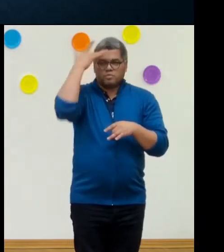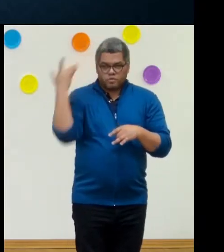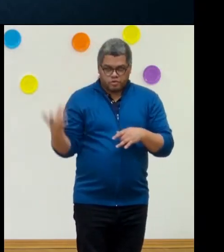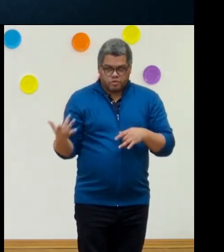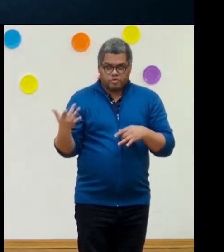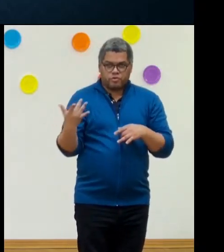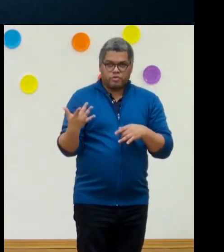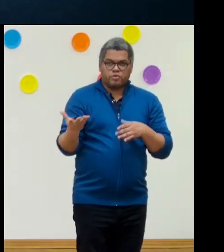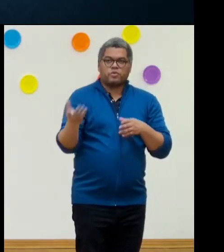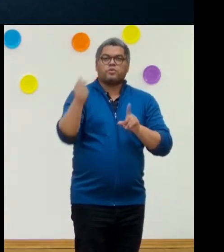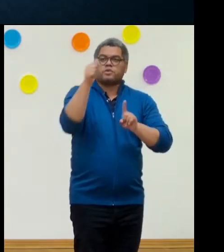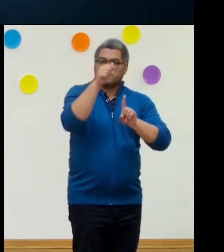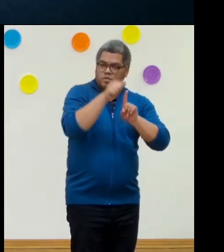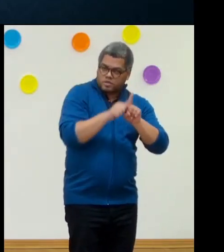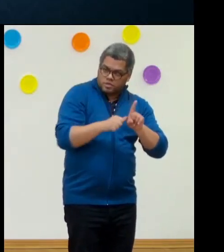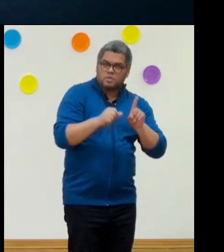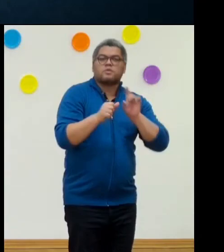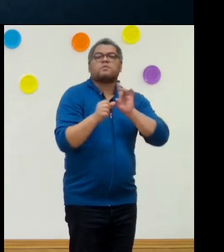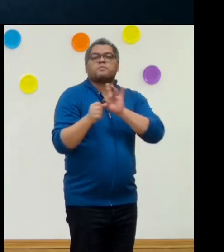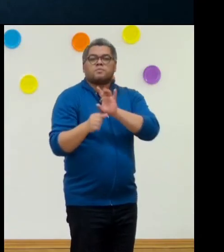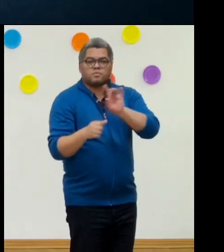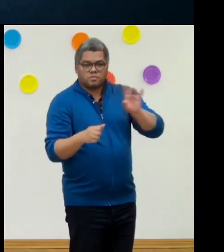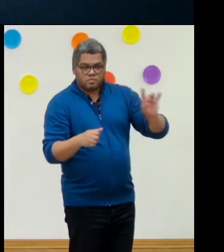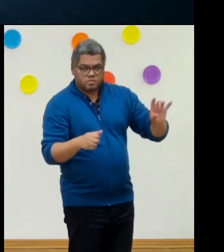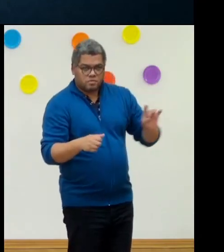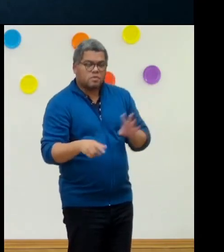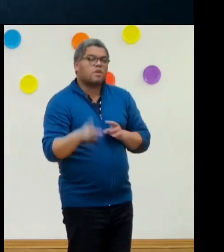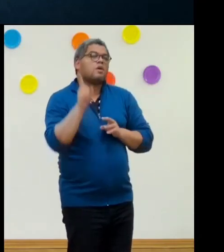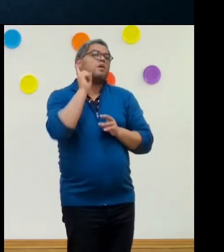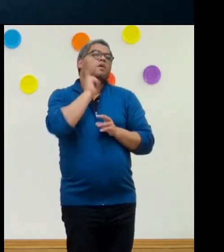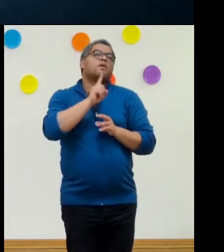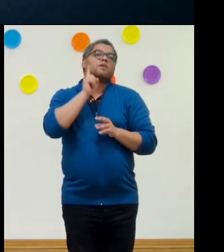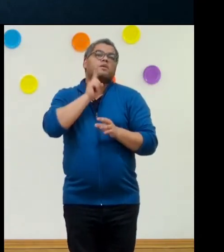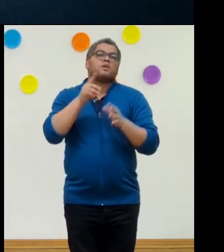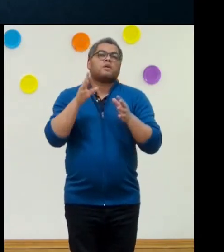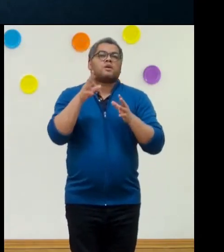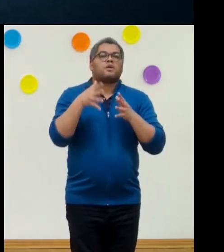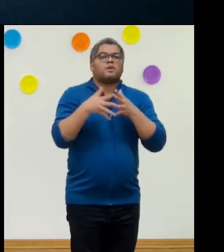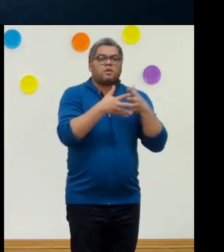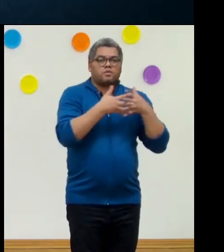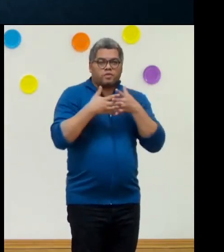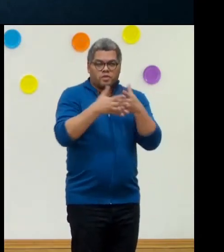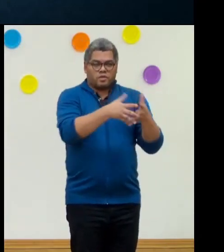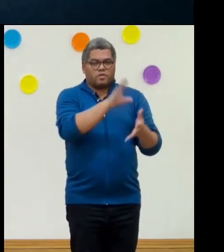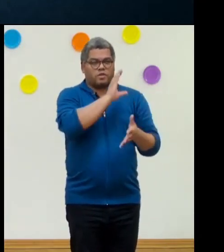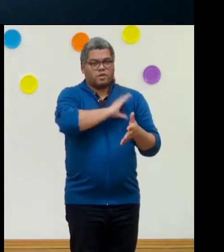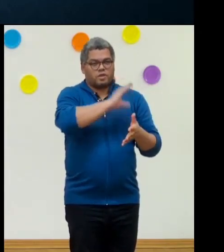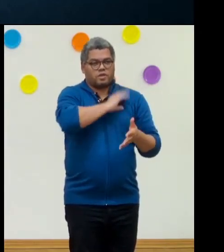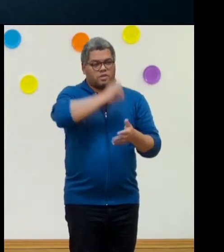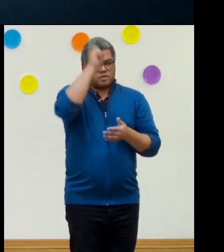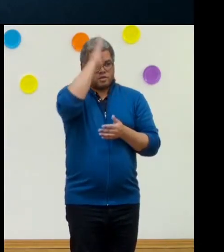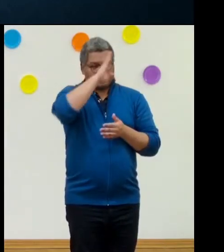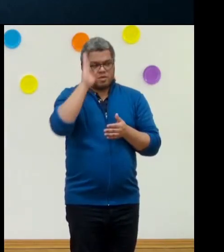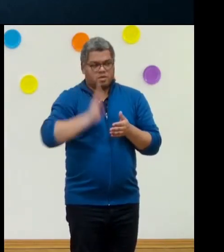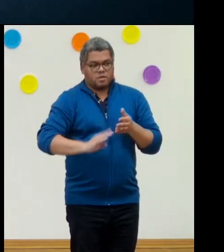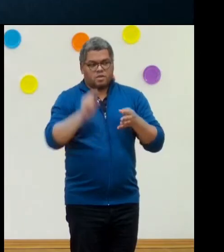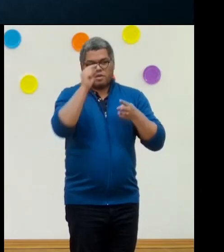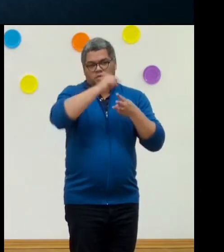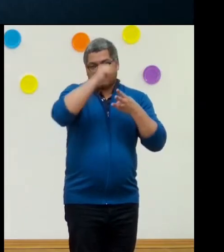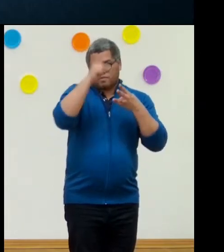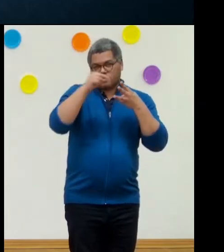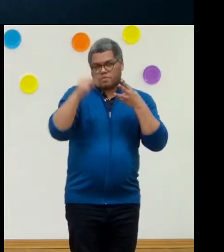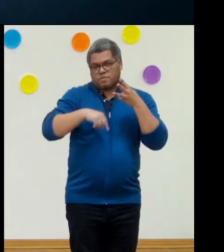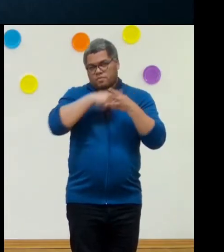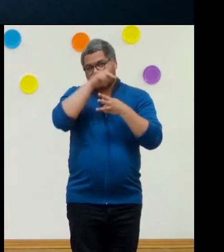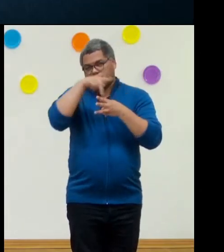5,3 milhões no ano. Estados Unidos, Canadá e, adivinha que país? Brasil, estão entre os mais infiéis dessa